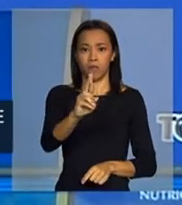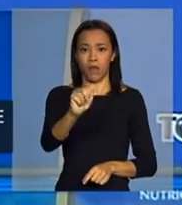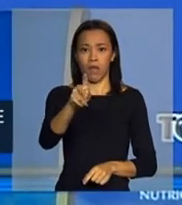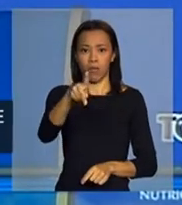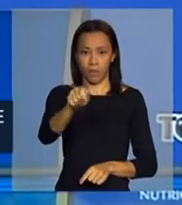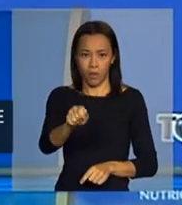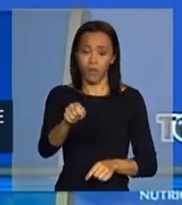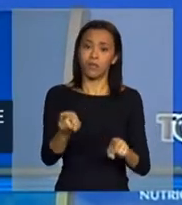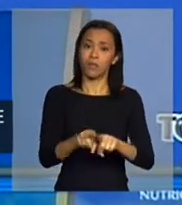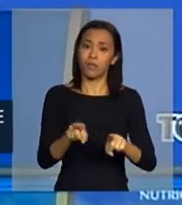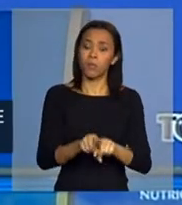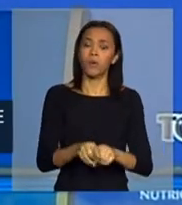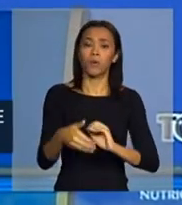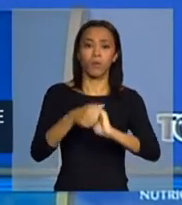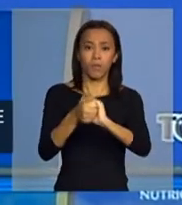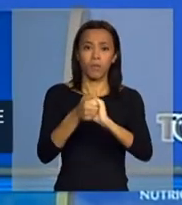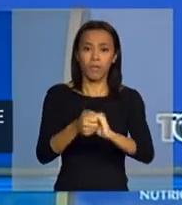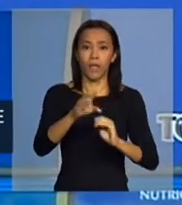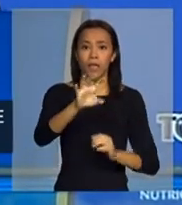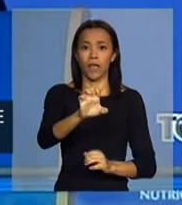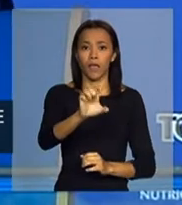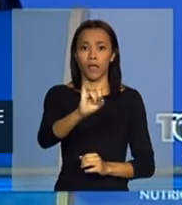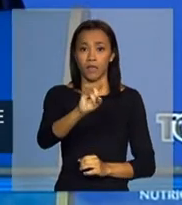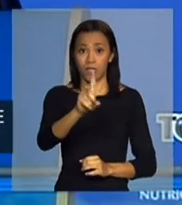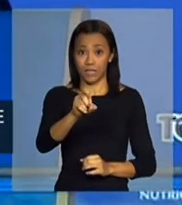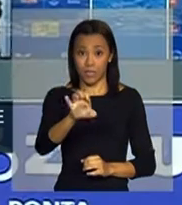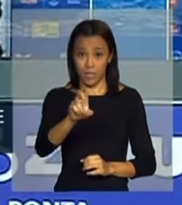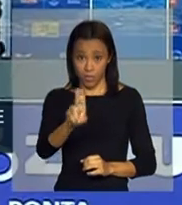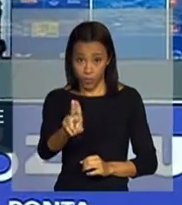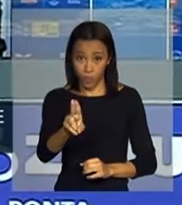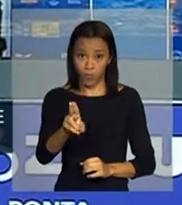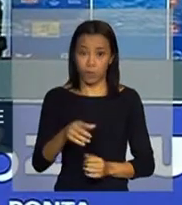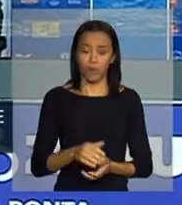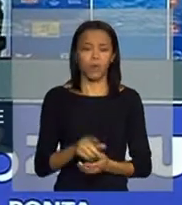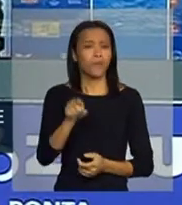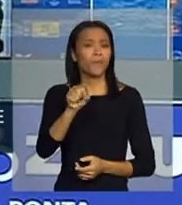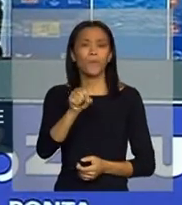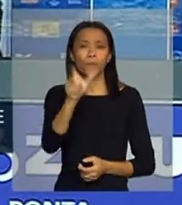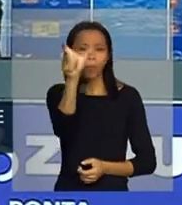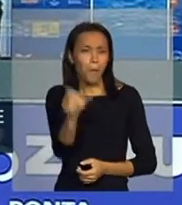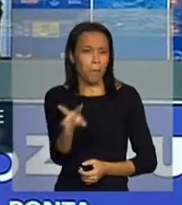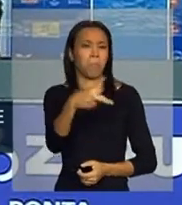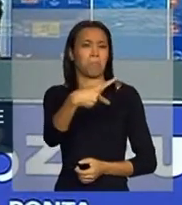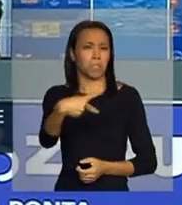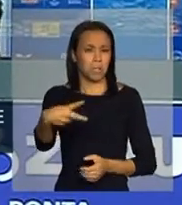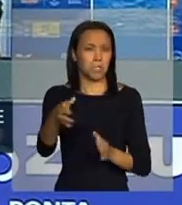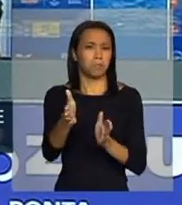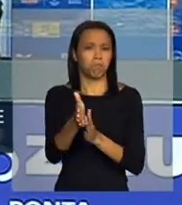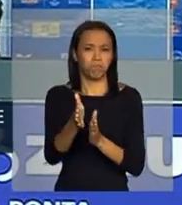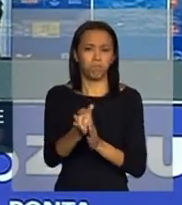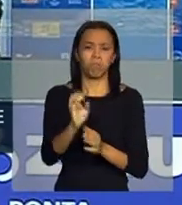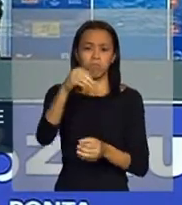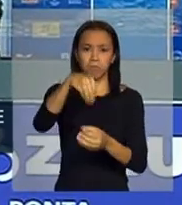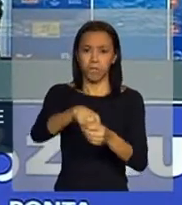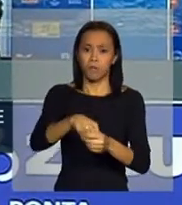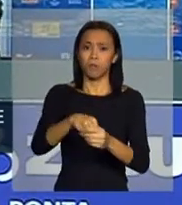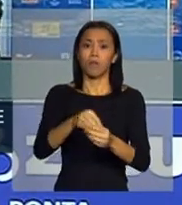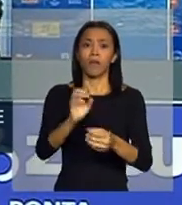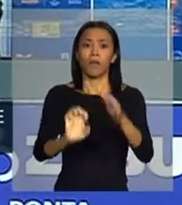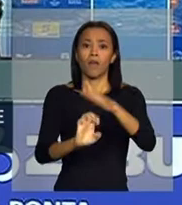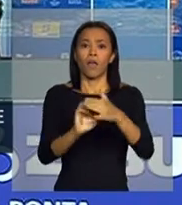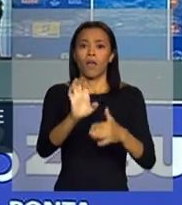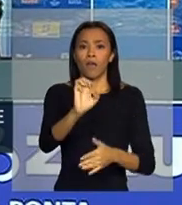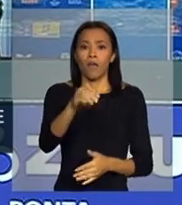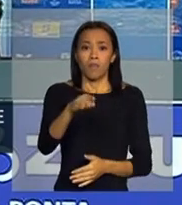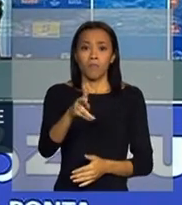Cumprimentar o senhor Eliseu Roberto de Andrade Alves, um grande presidente da Embrapa também, e hoje agraciado